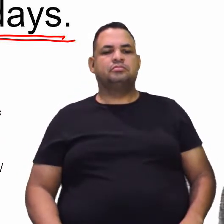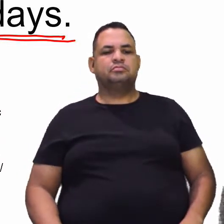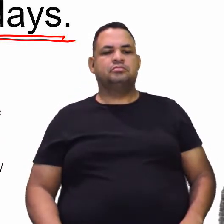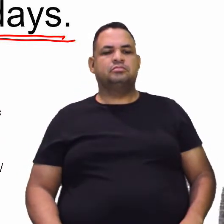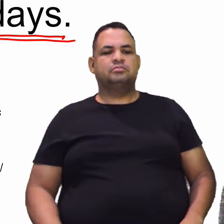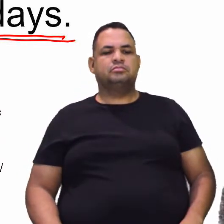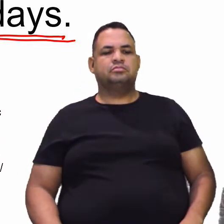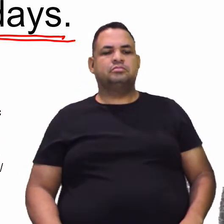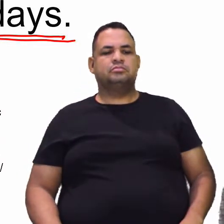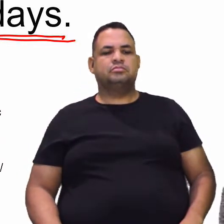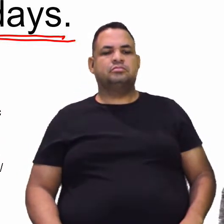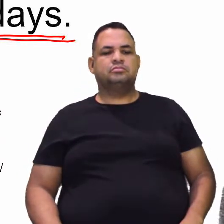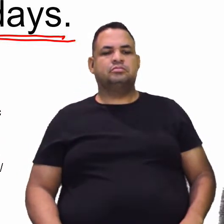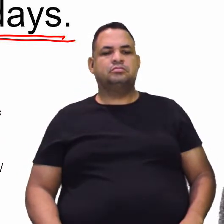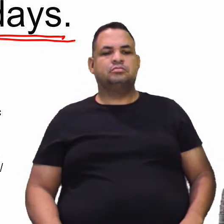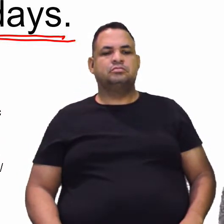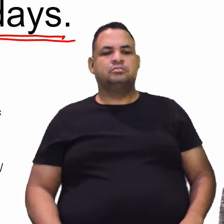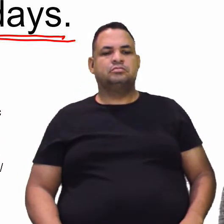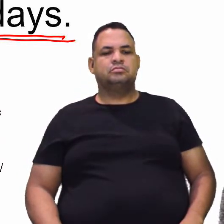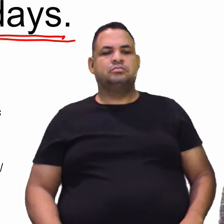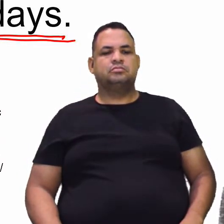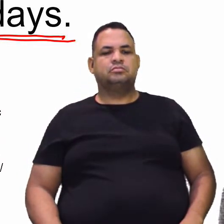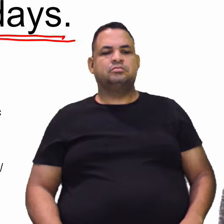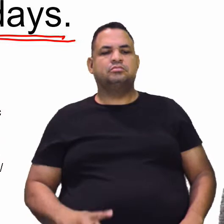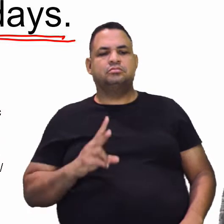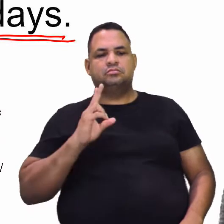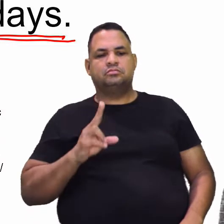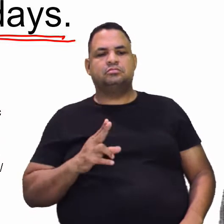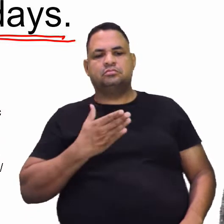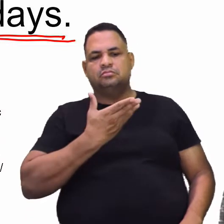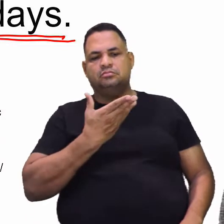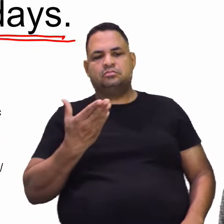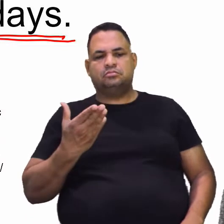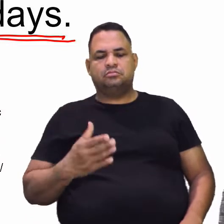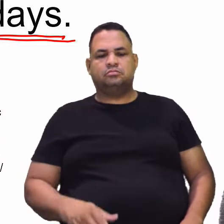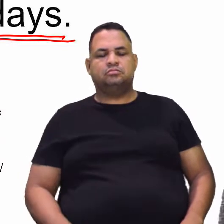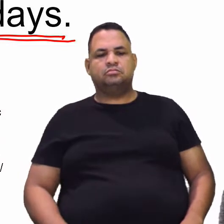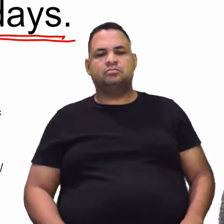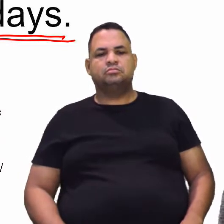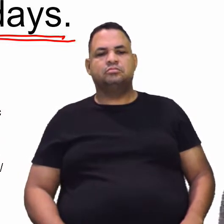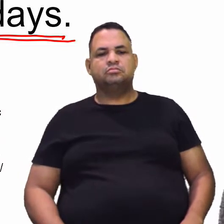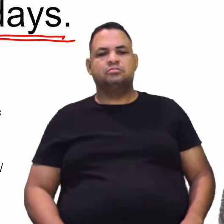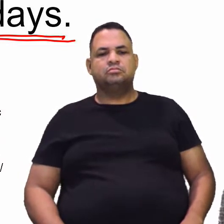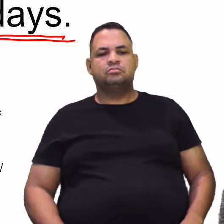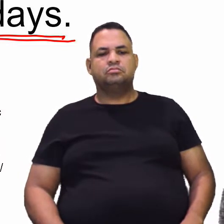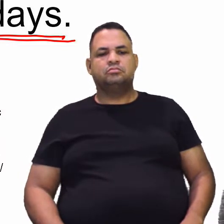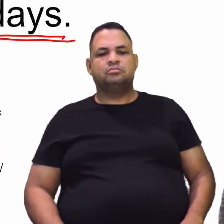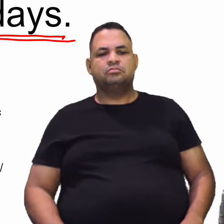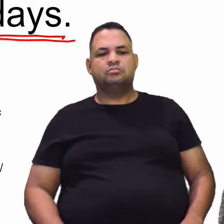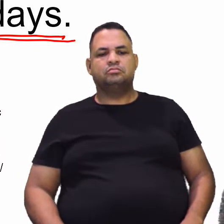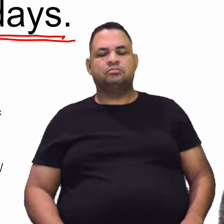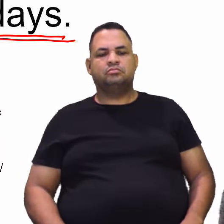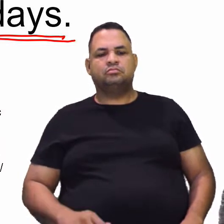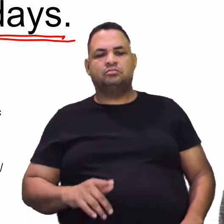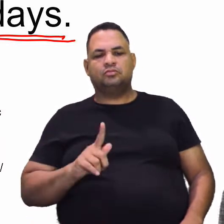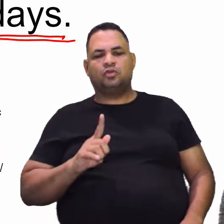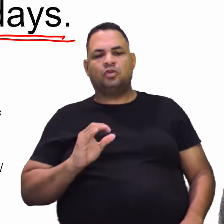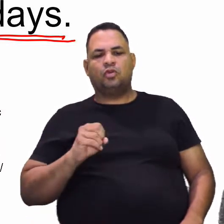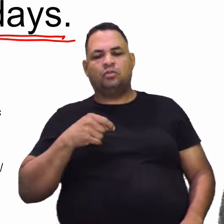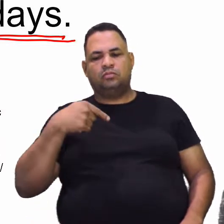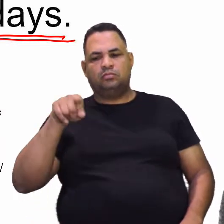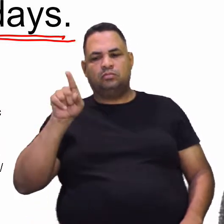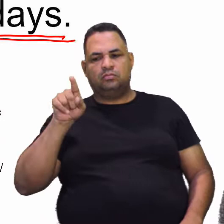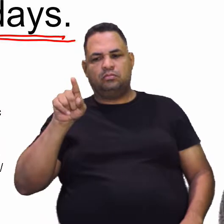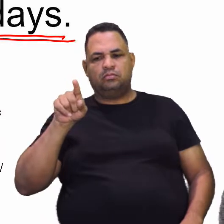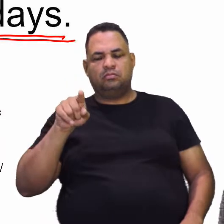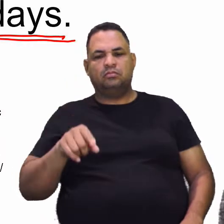a mesma coisa que esse verbo aqui, quando ele está no infinitivo. É o verbo to go, que é o nosso verbo go, é o verbo